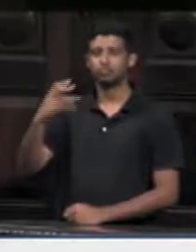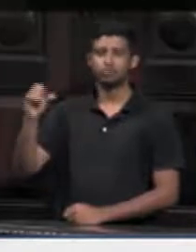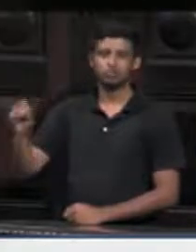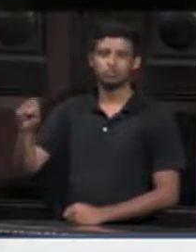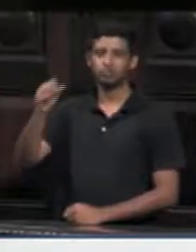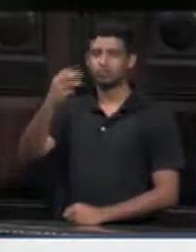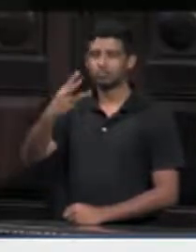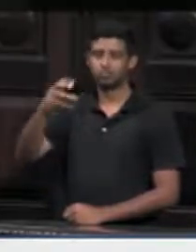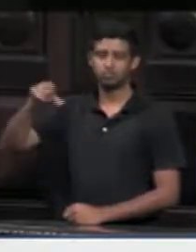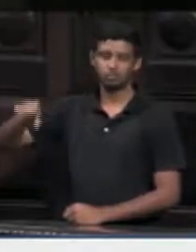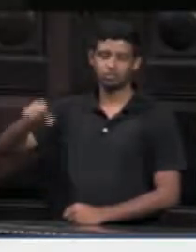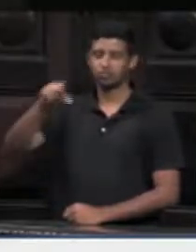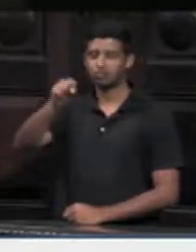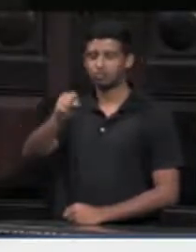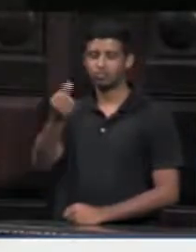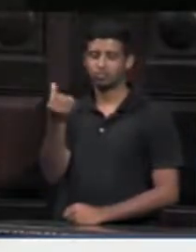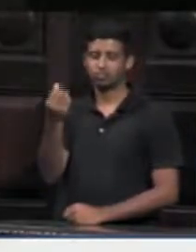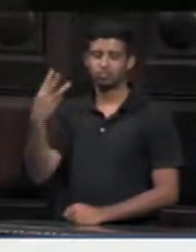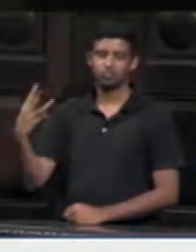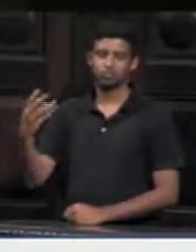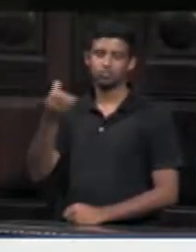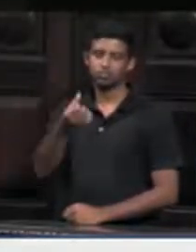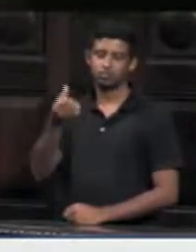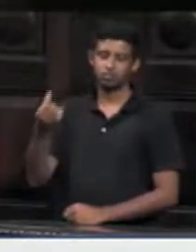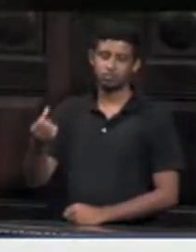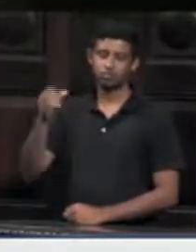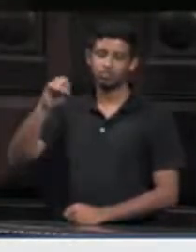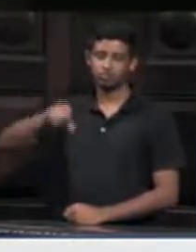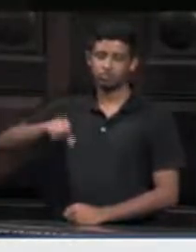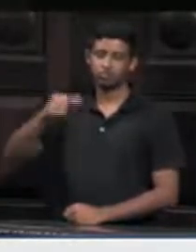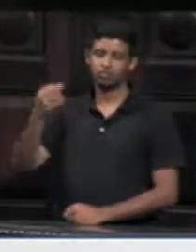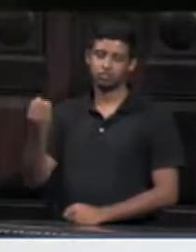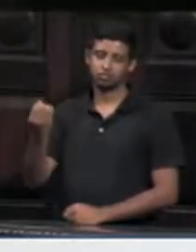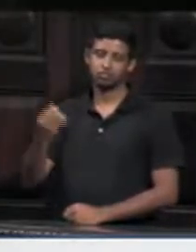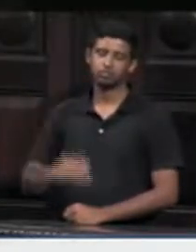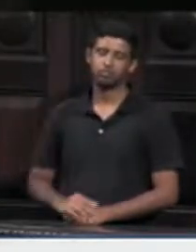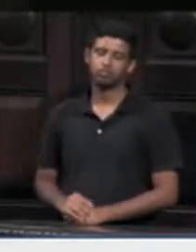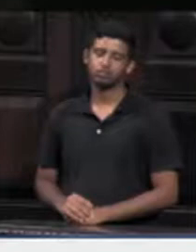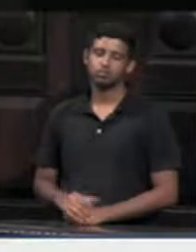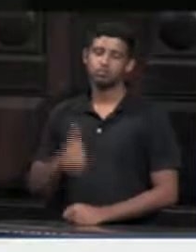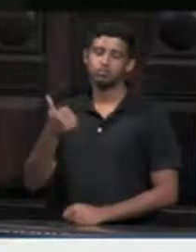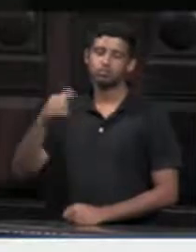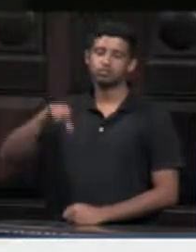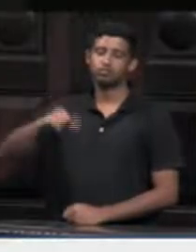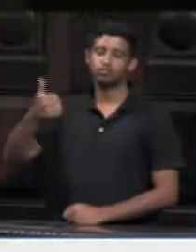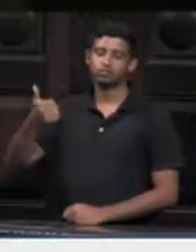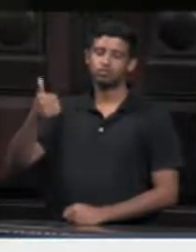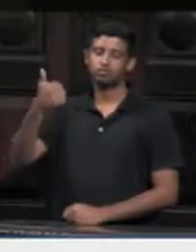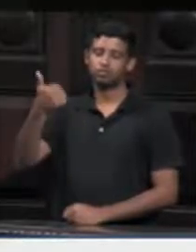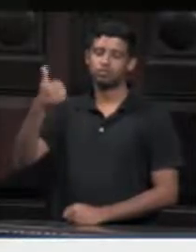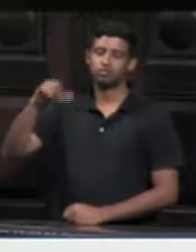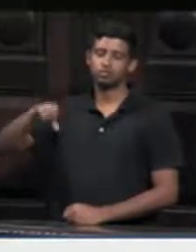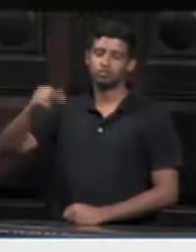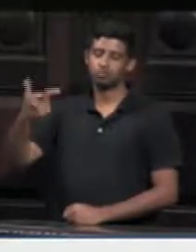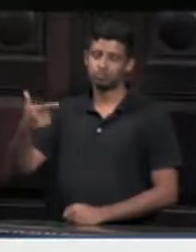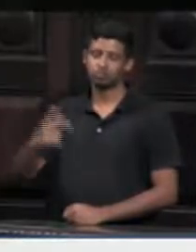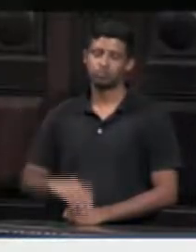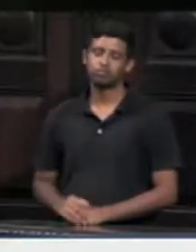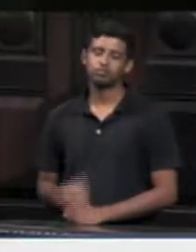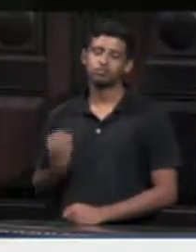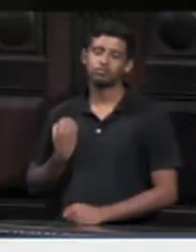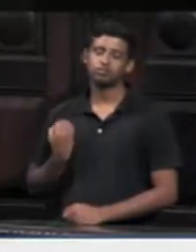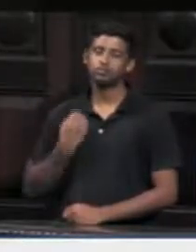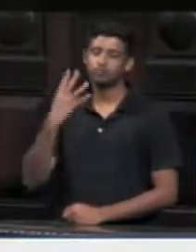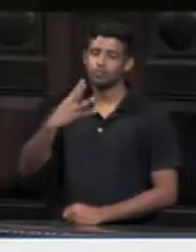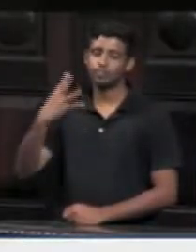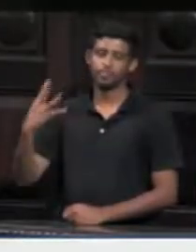39, 63, 66, 90, 119, 177, 191 e 192. 44, 60